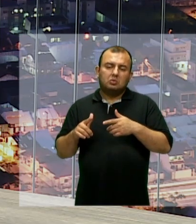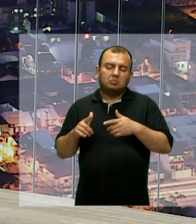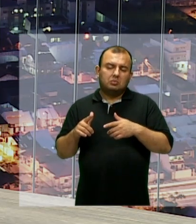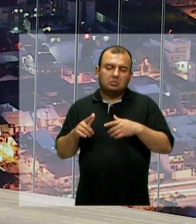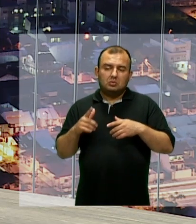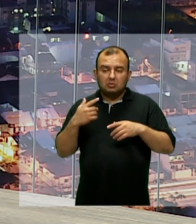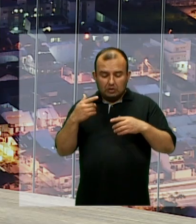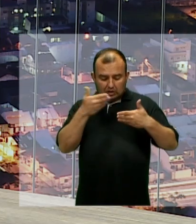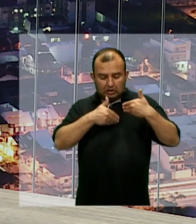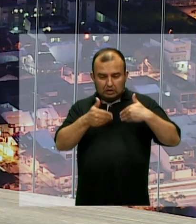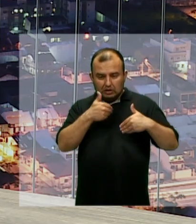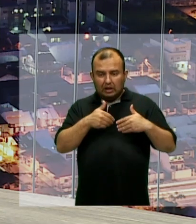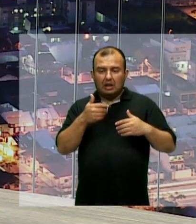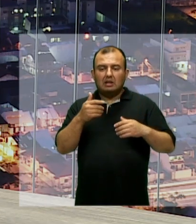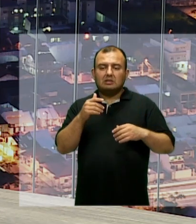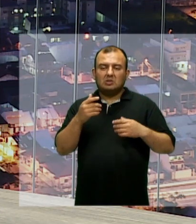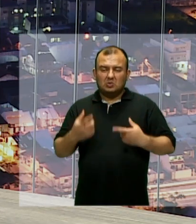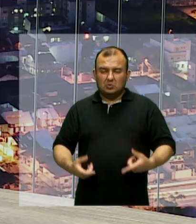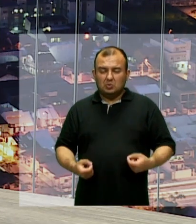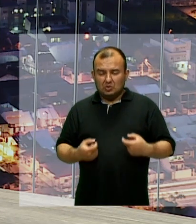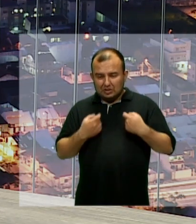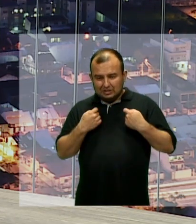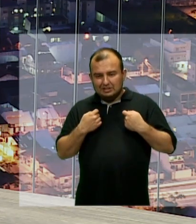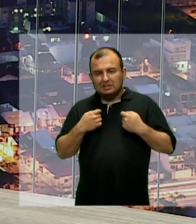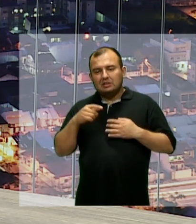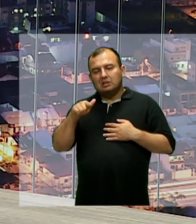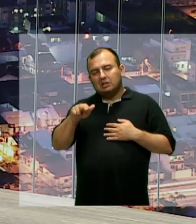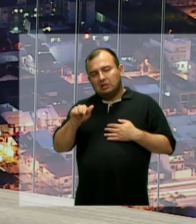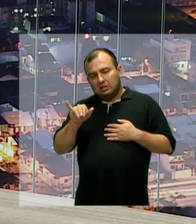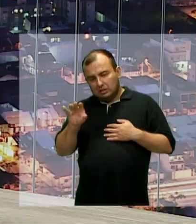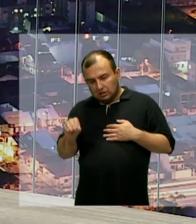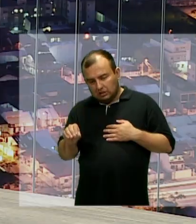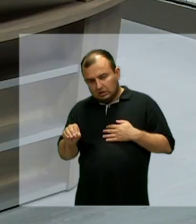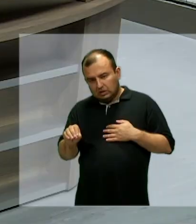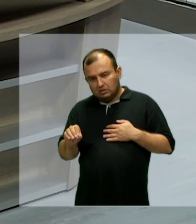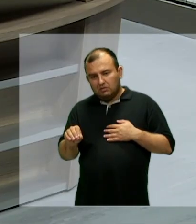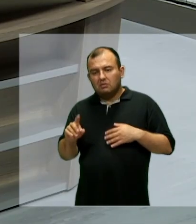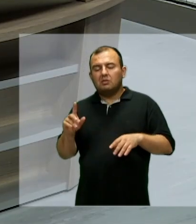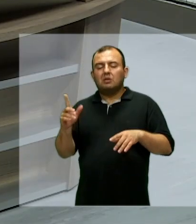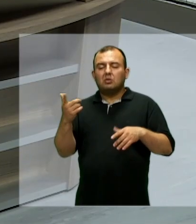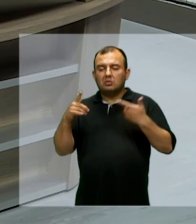Hoje, digamos, a quimioterapia ela não é tão